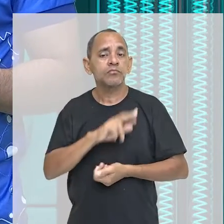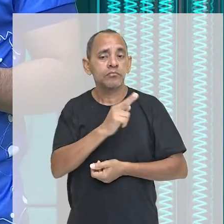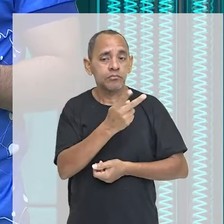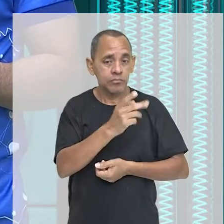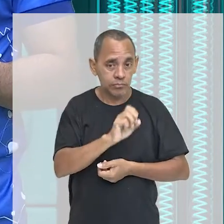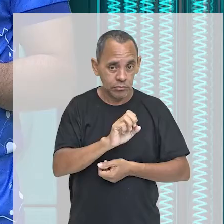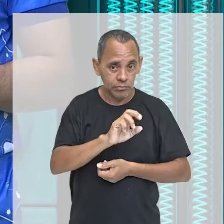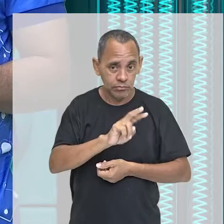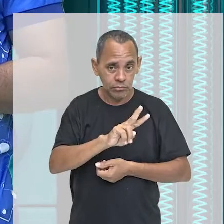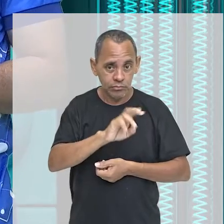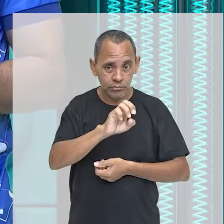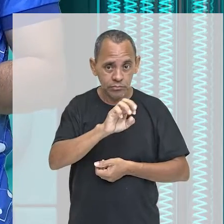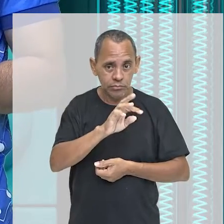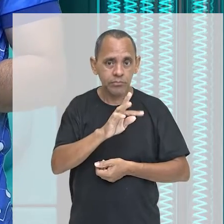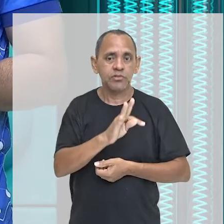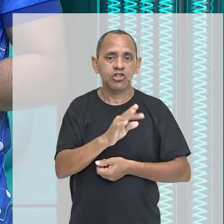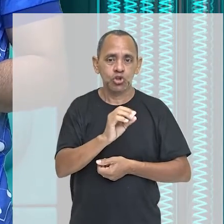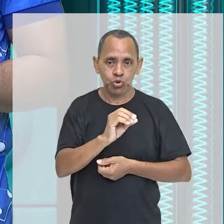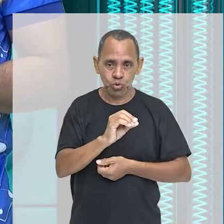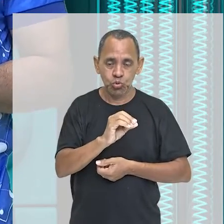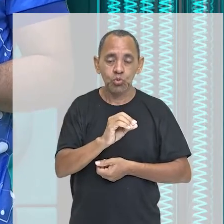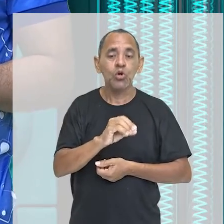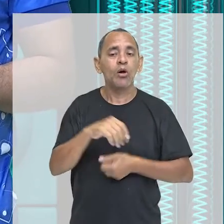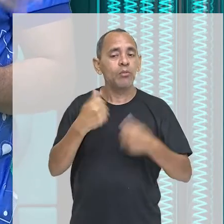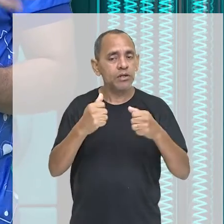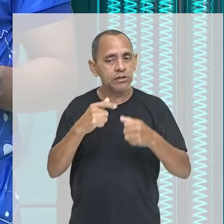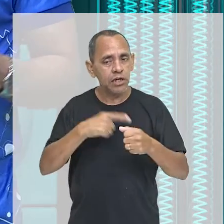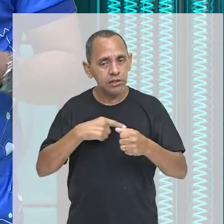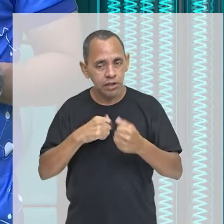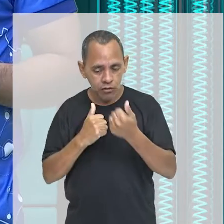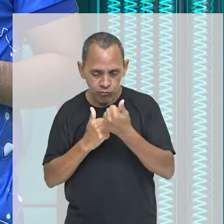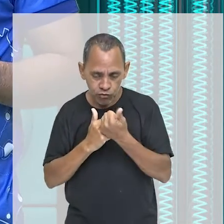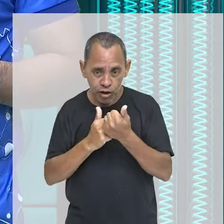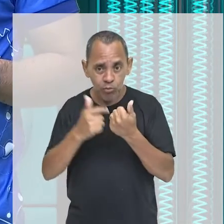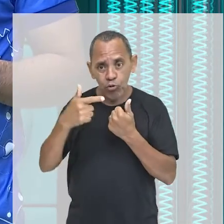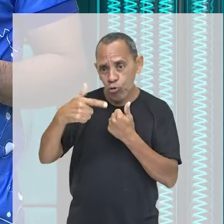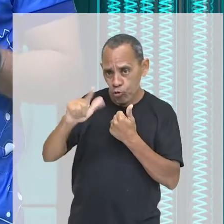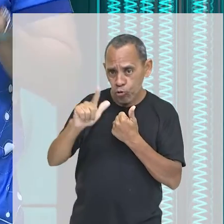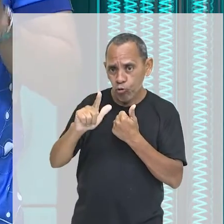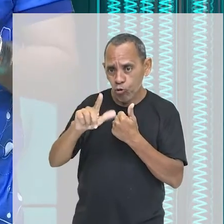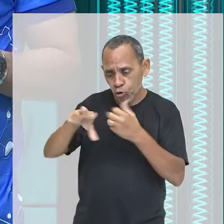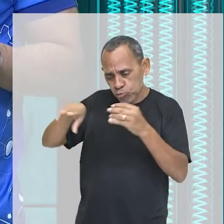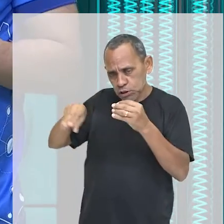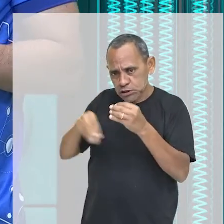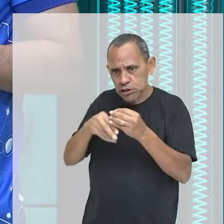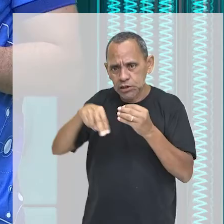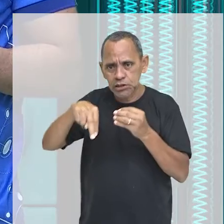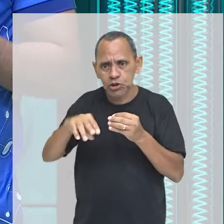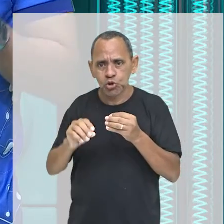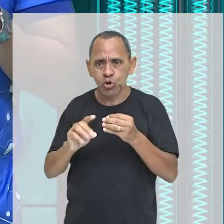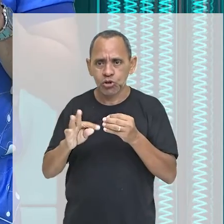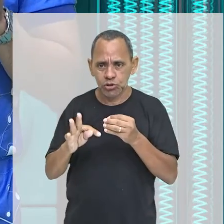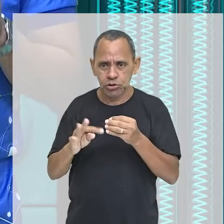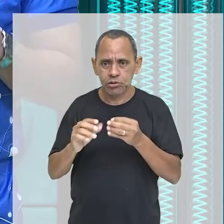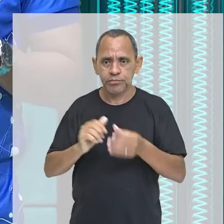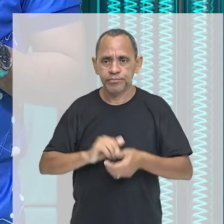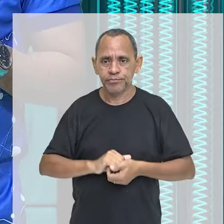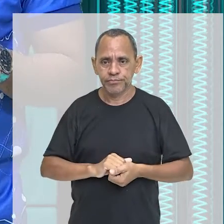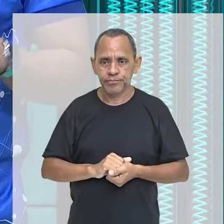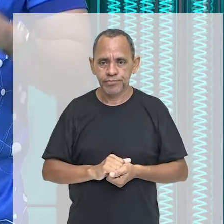ele vai precisar de um verbo auxiliar para receber o not. Tá certo? Só para esclarecer. Então, os